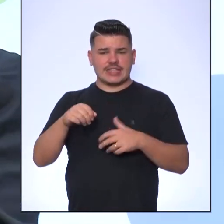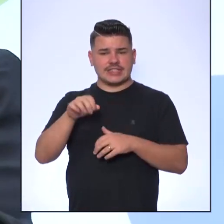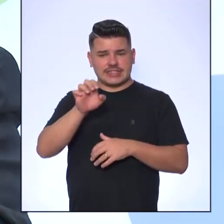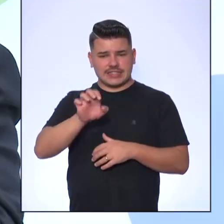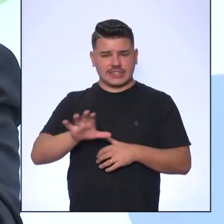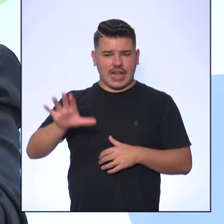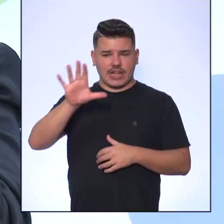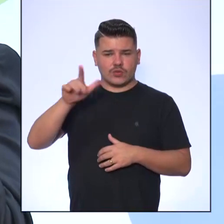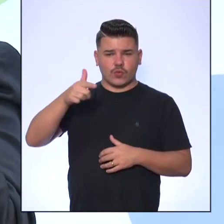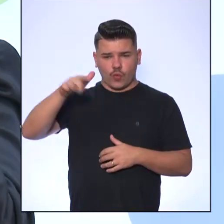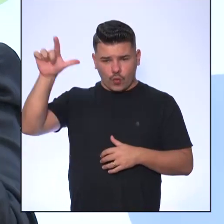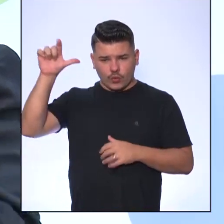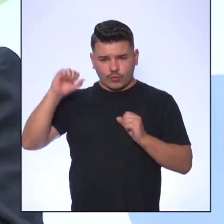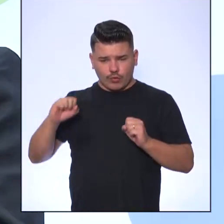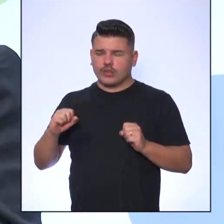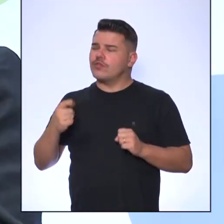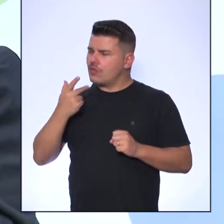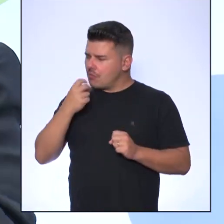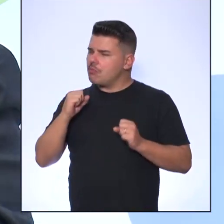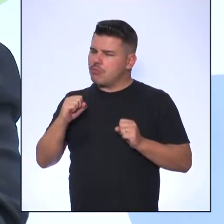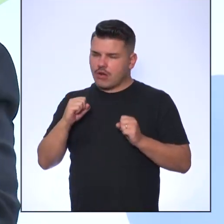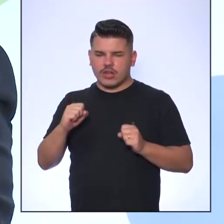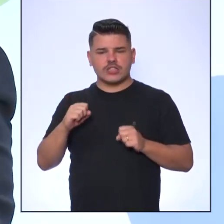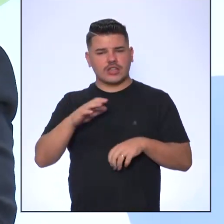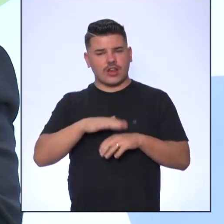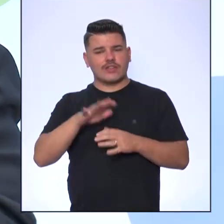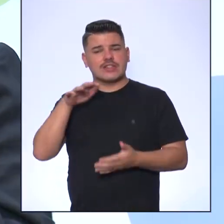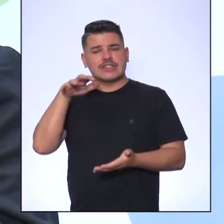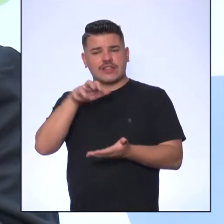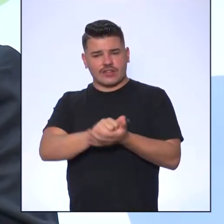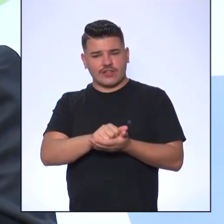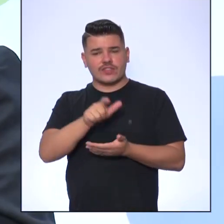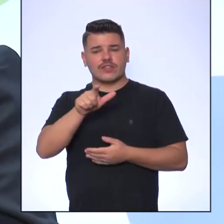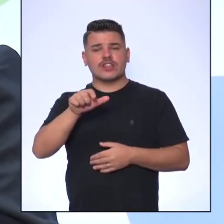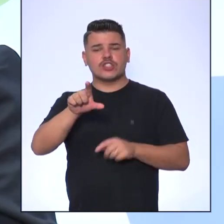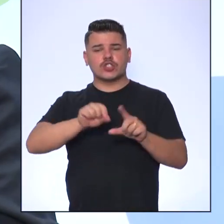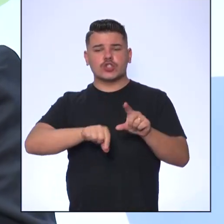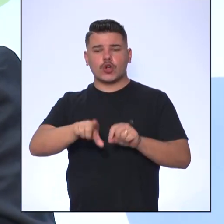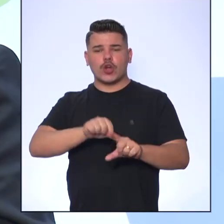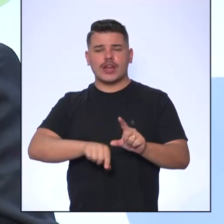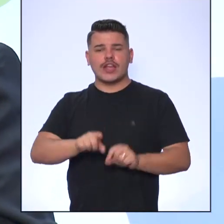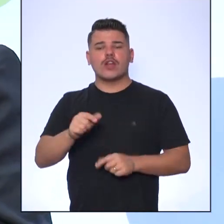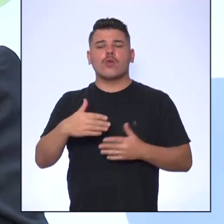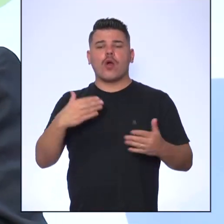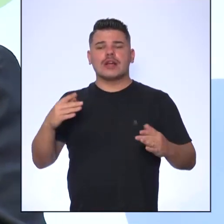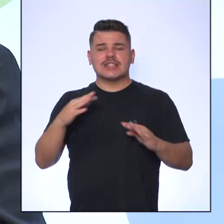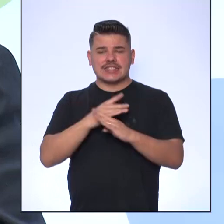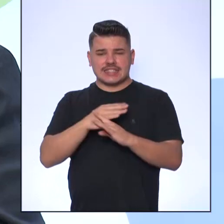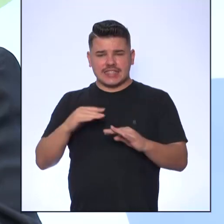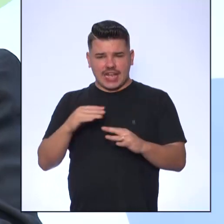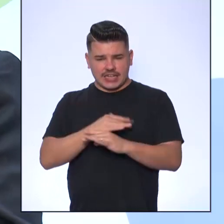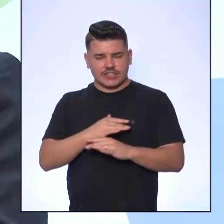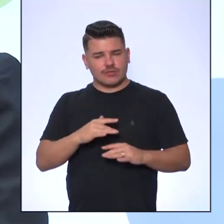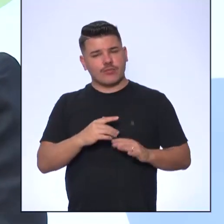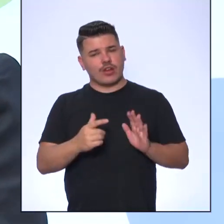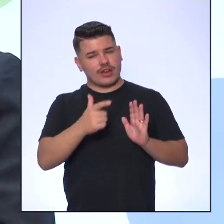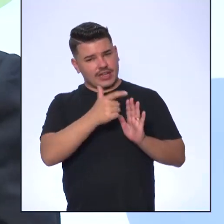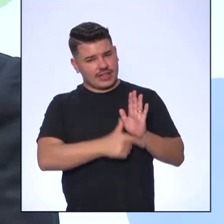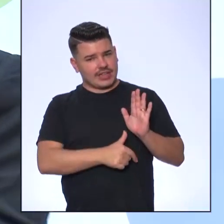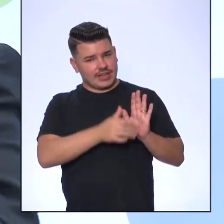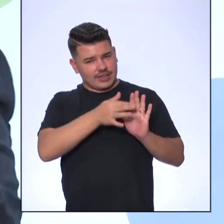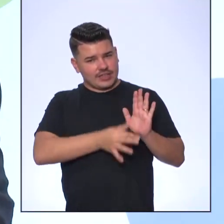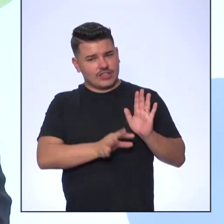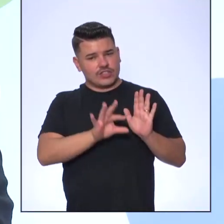durante o processo de inscrição, você vai escolher em qual cidade você quer fazer o Enem. Então, você pode marcar. Agora,